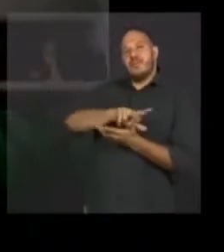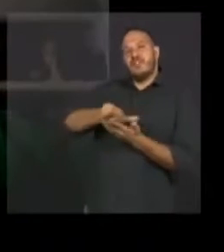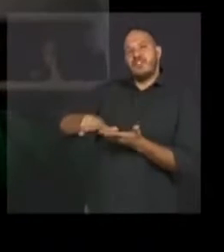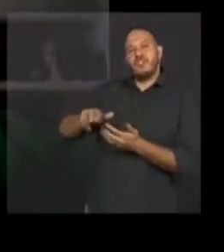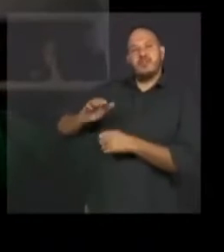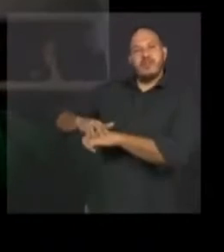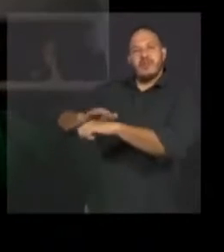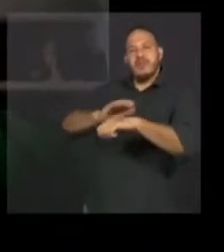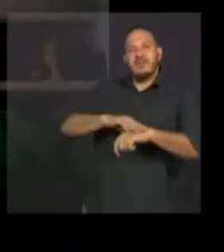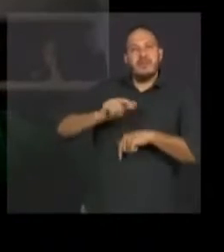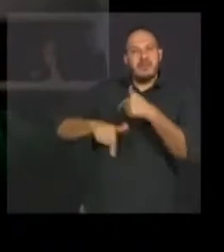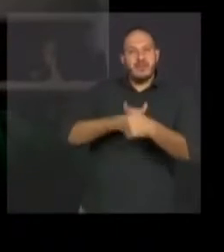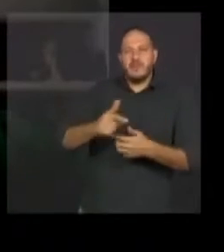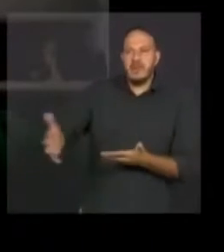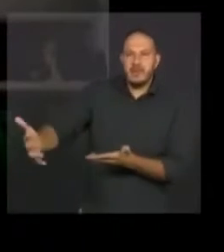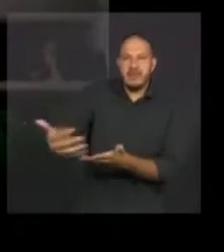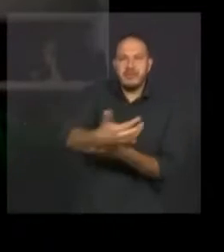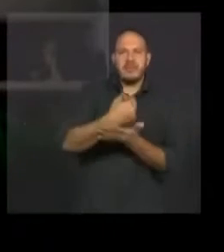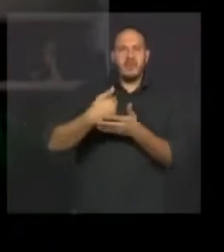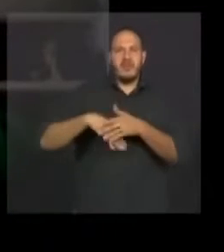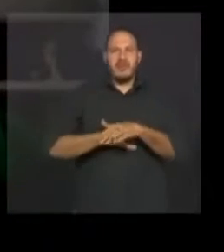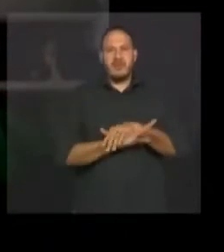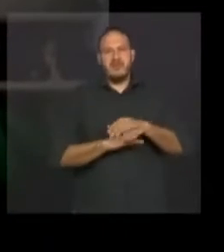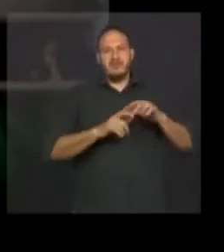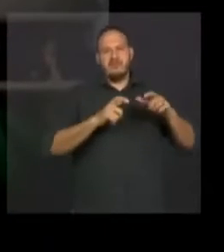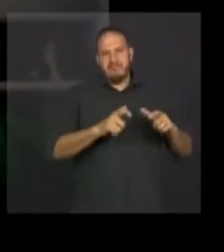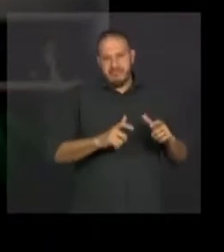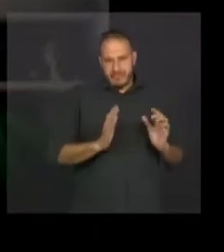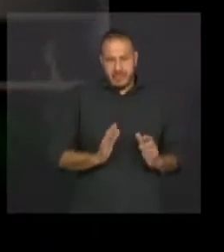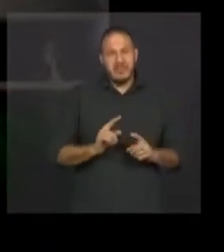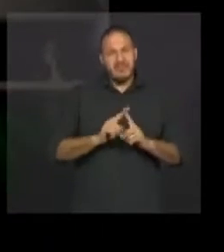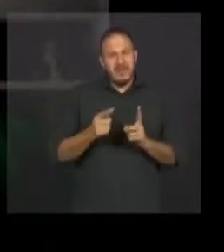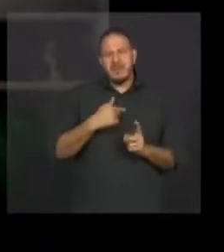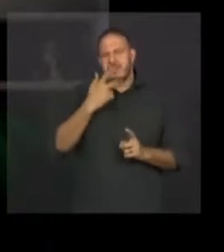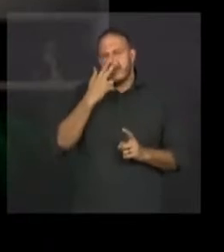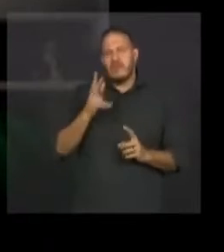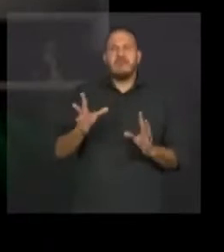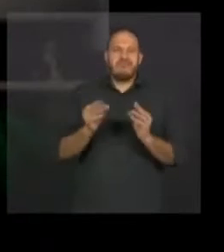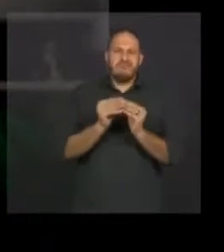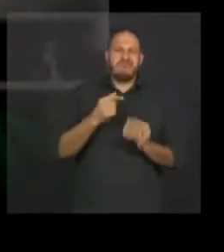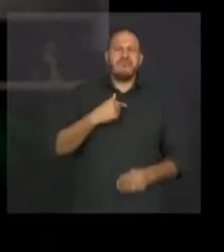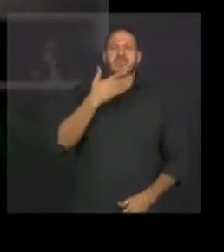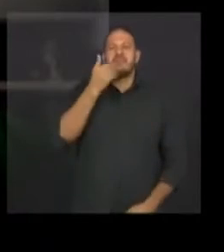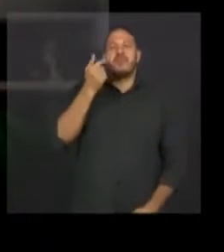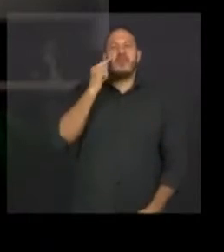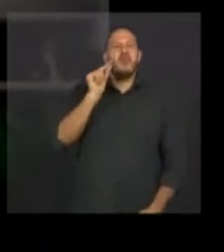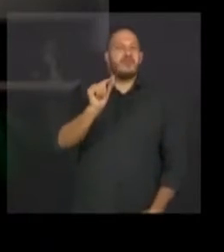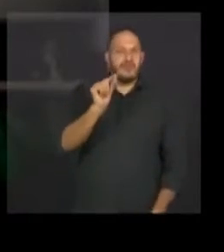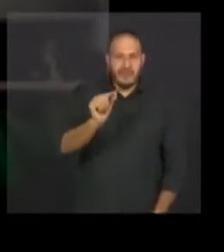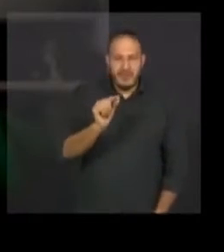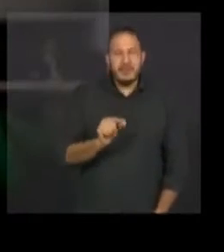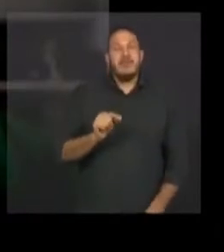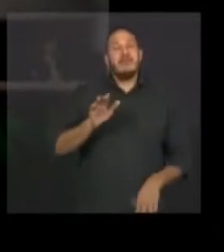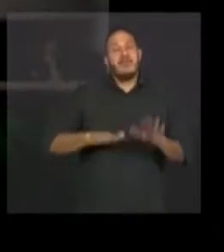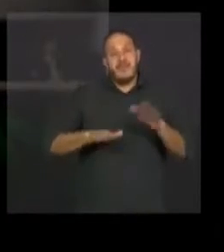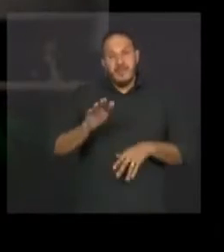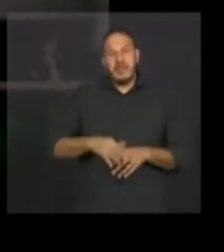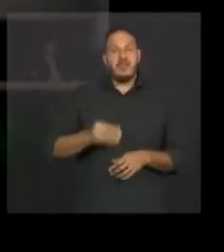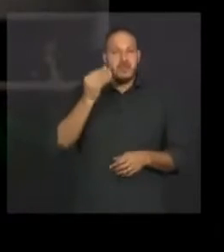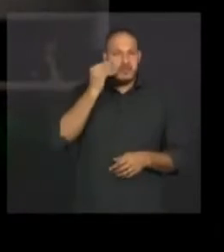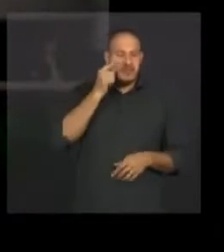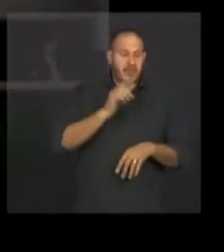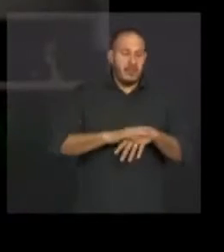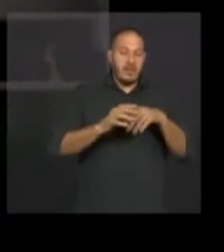serviço de acolhimento. Então, em resumo, o que eu acho melhor das conclusões é o seguinte: em vez de se criar